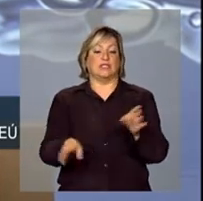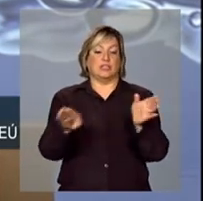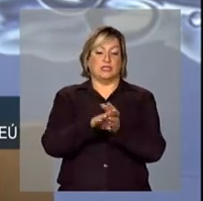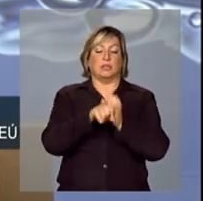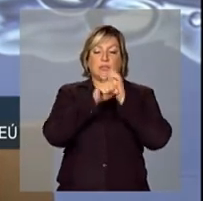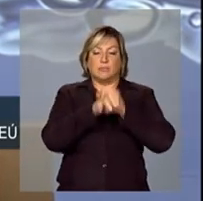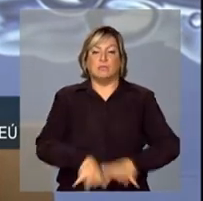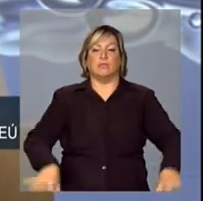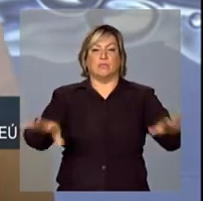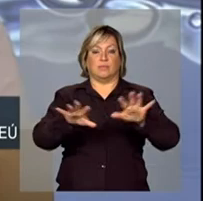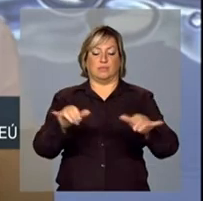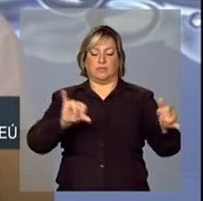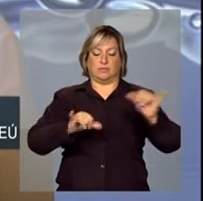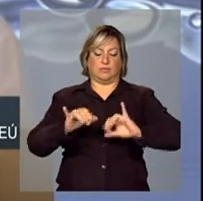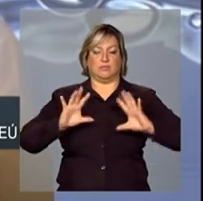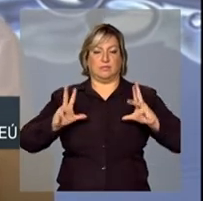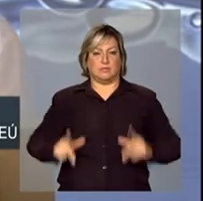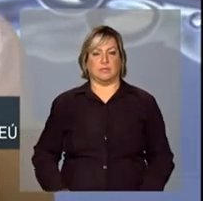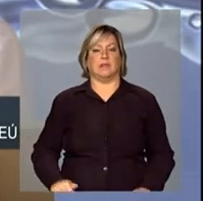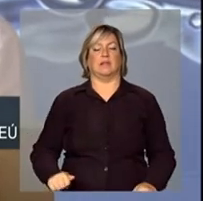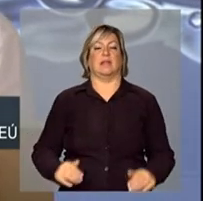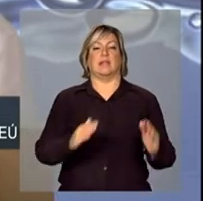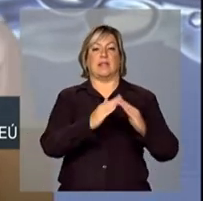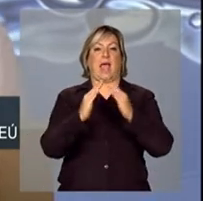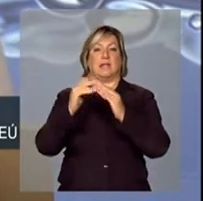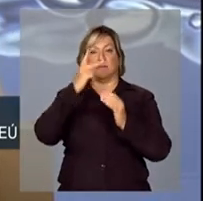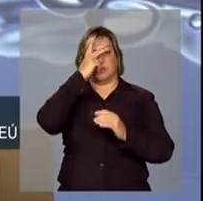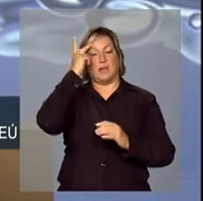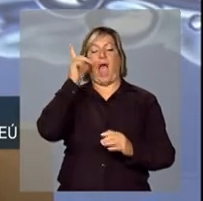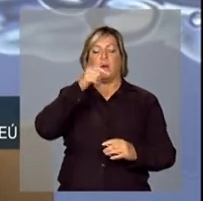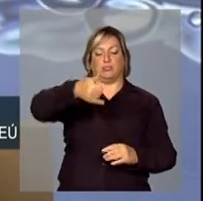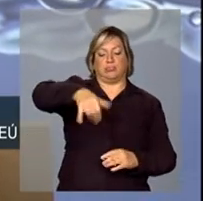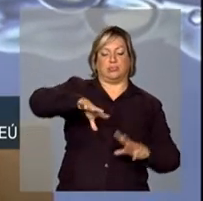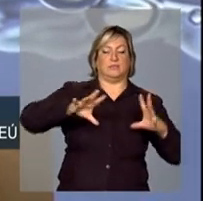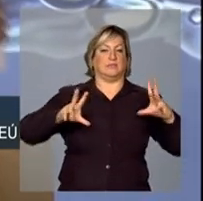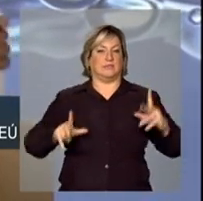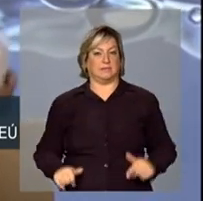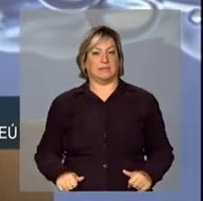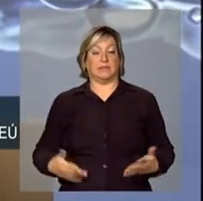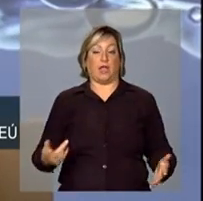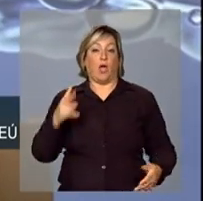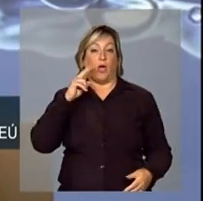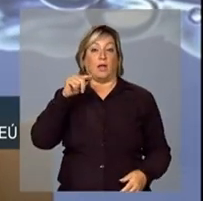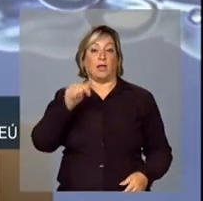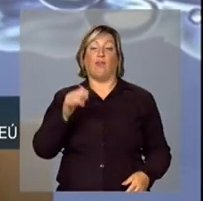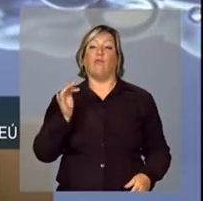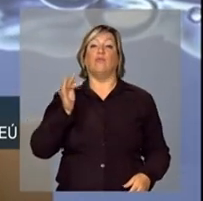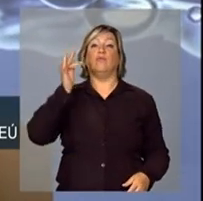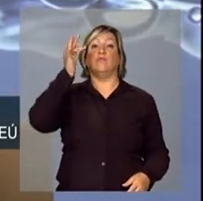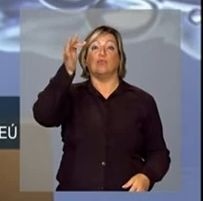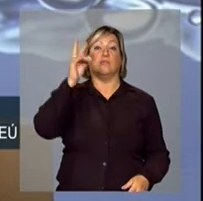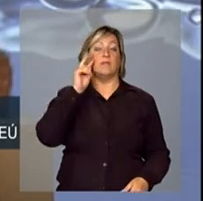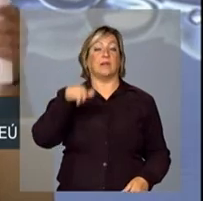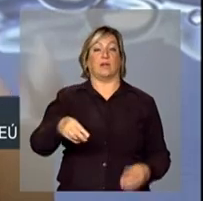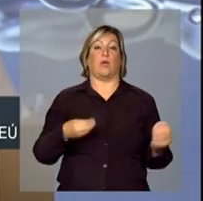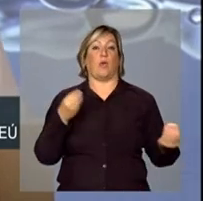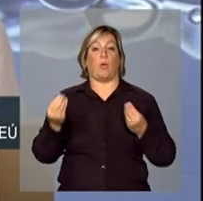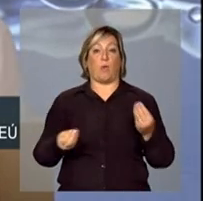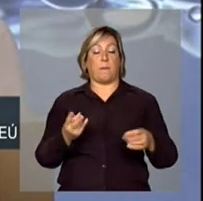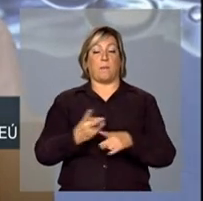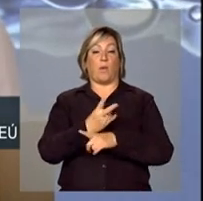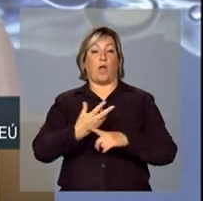chegue tratada. Mas nós precisamos, neste momento, olhando para o futuro e buscar na